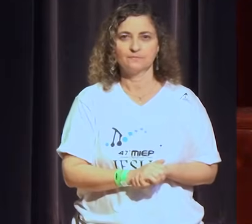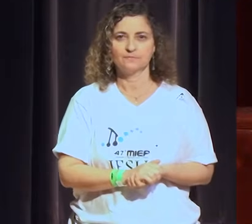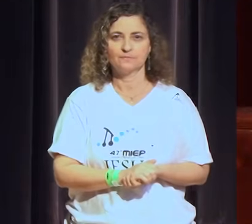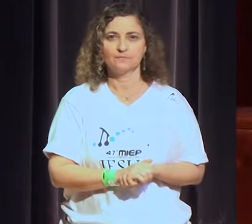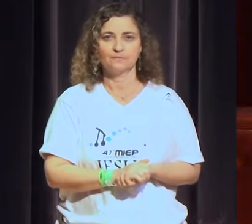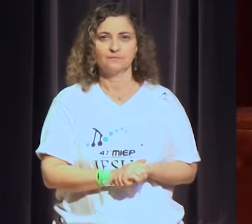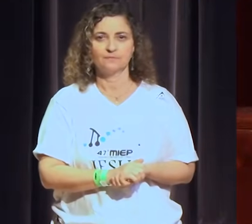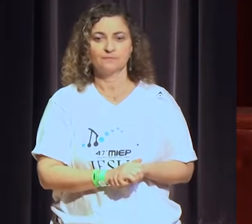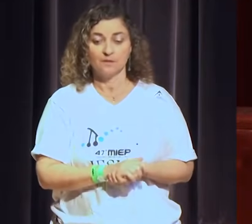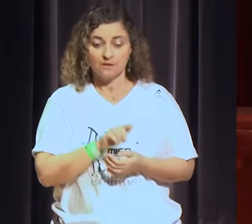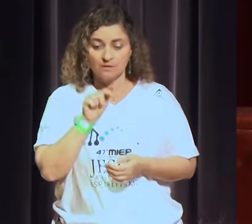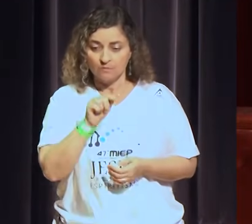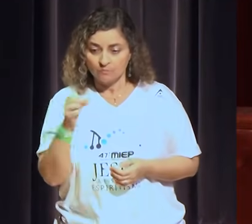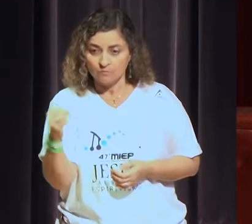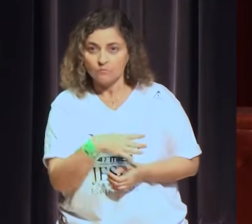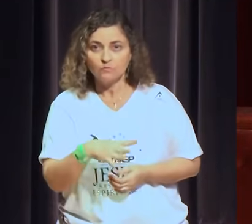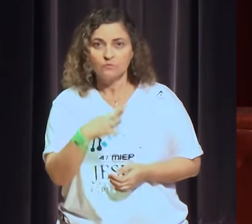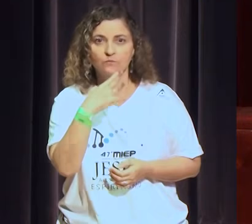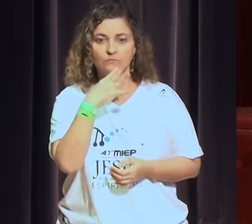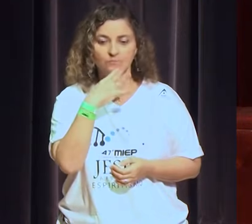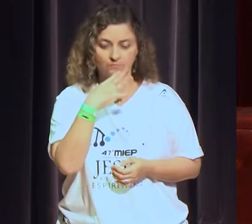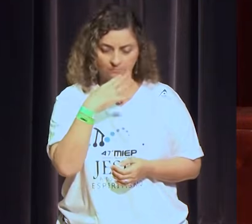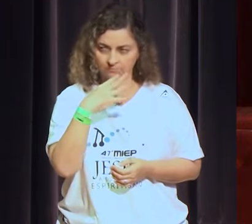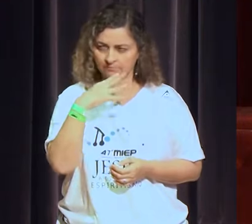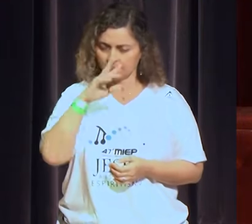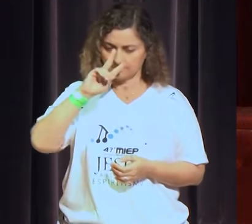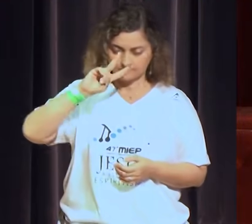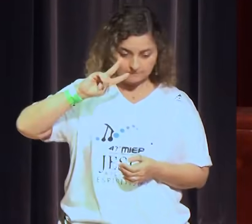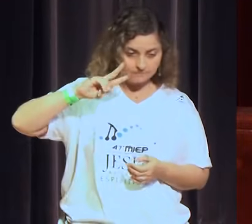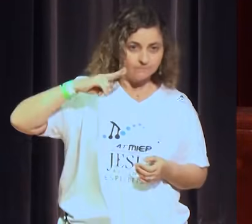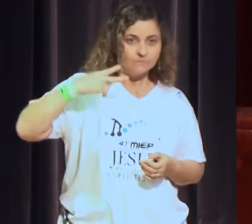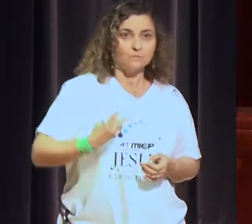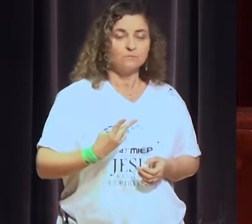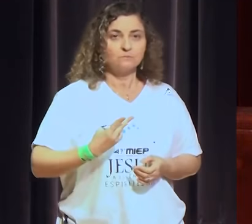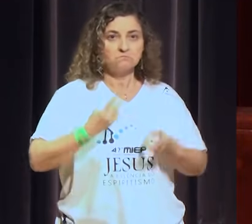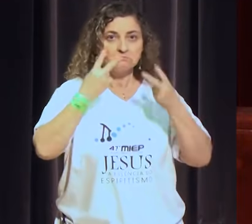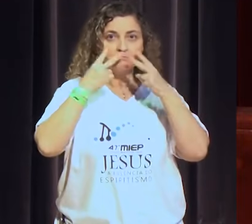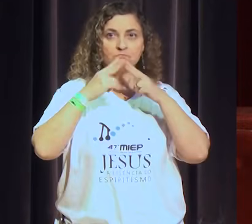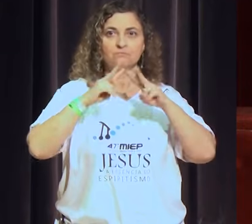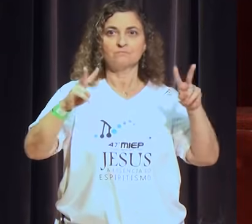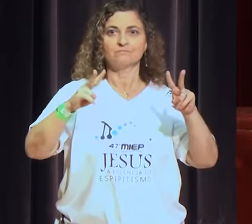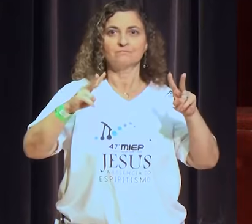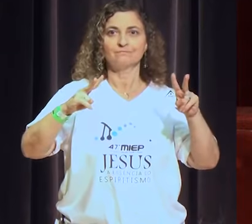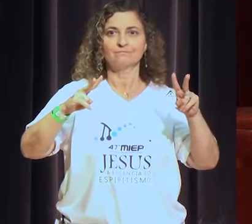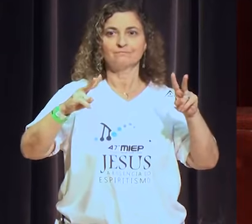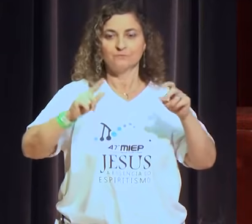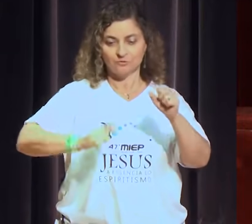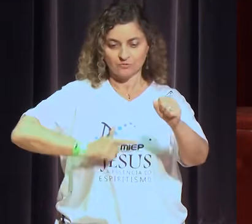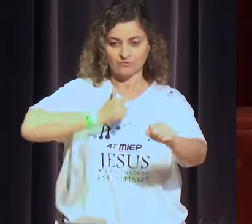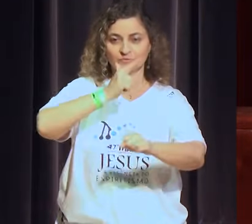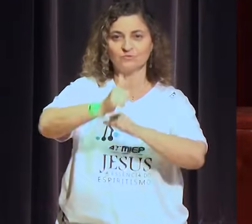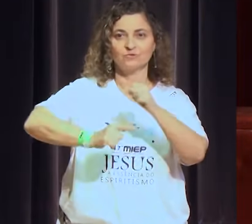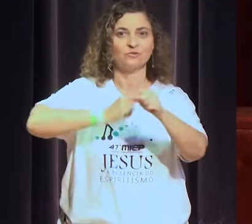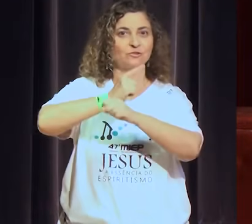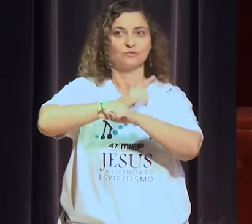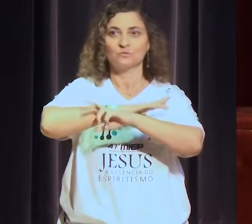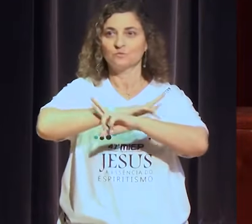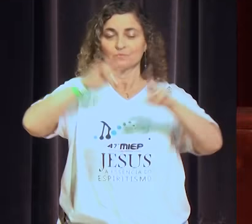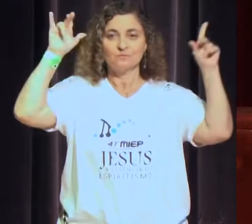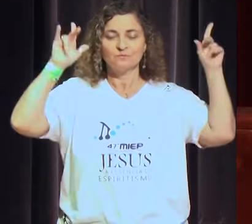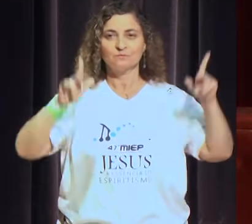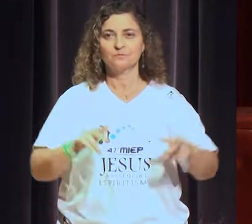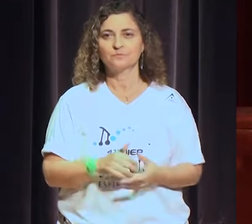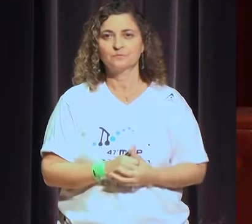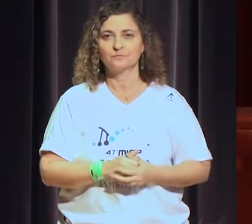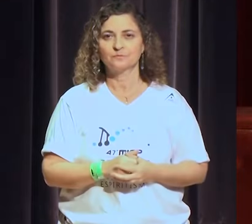que muda a visão total de uma geração. Eu vou dar o último